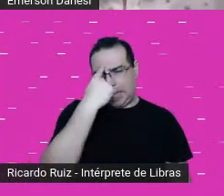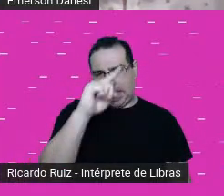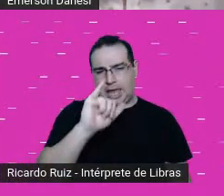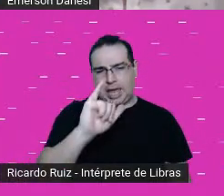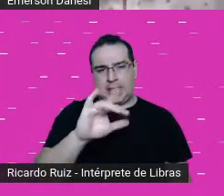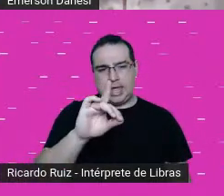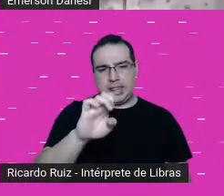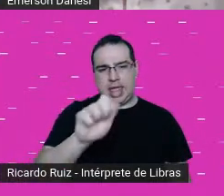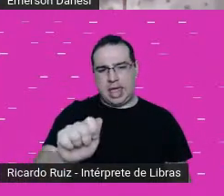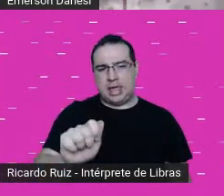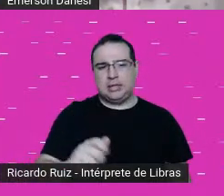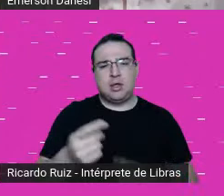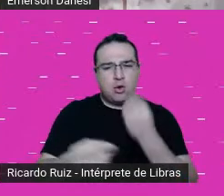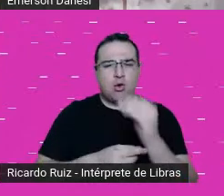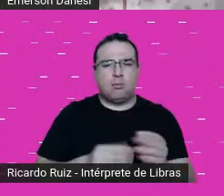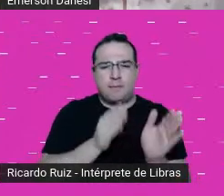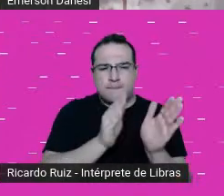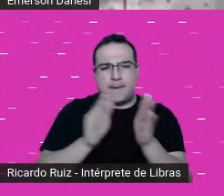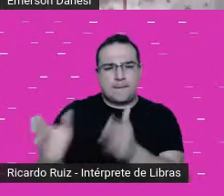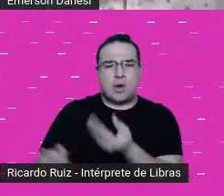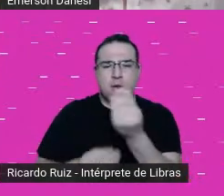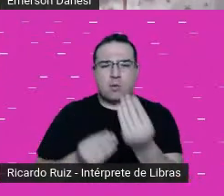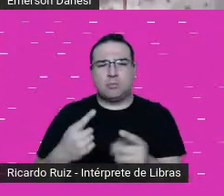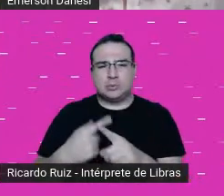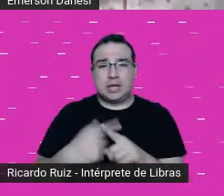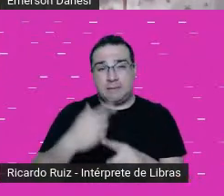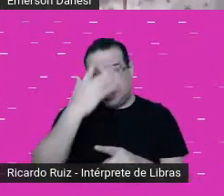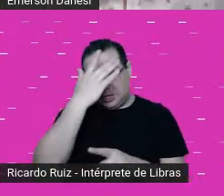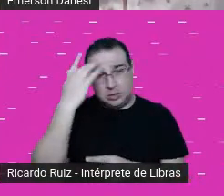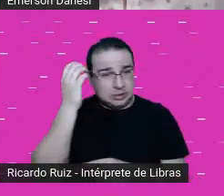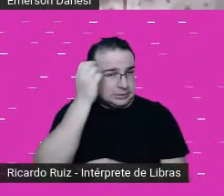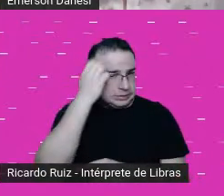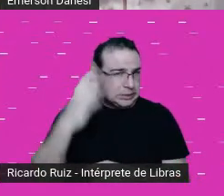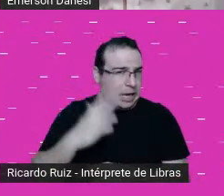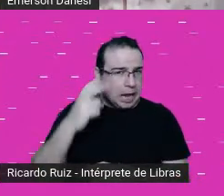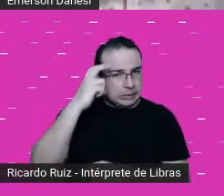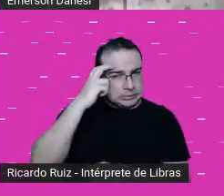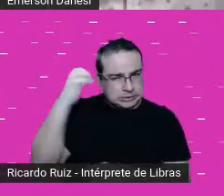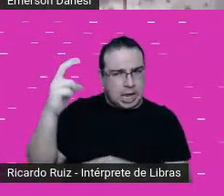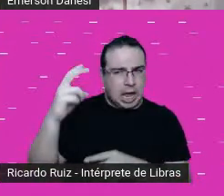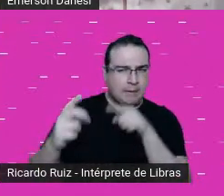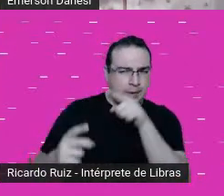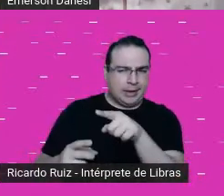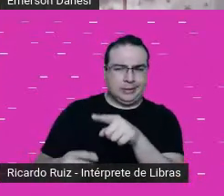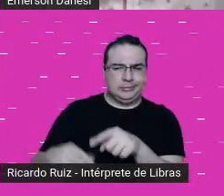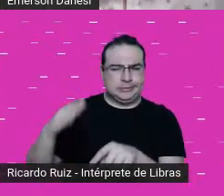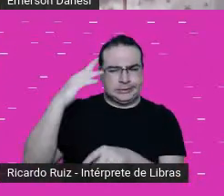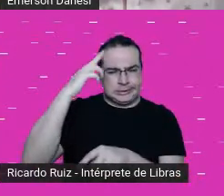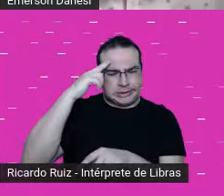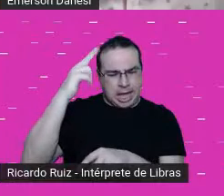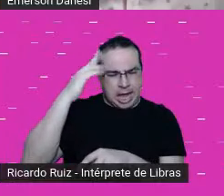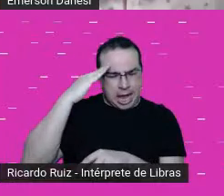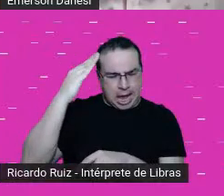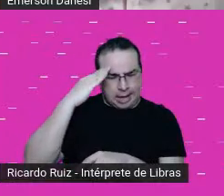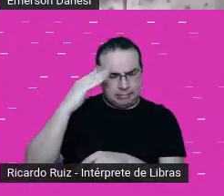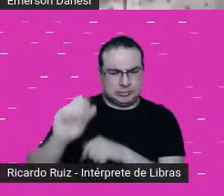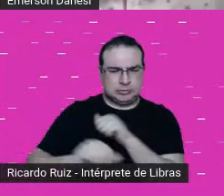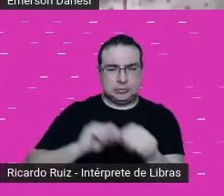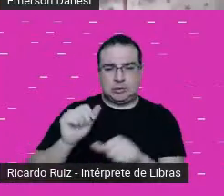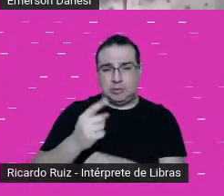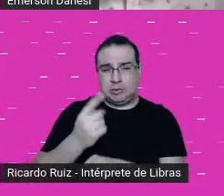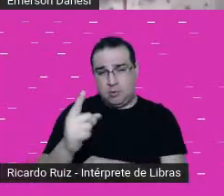da Medeia foi muito isso. Assim, a ideia do Sábio Não Tem Ideia é que, ao invés de você pegar uma ideia, ele falava, se você pega uma